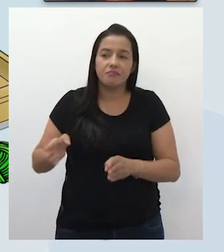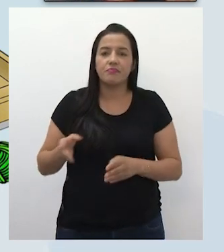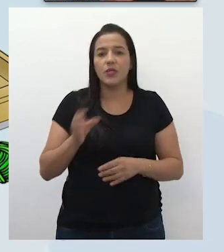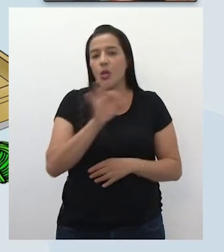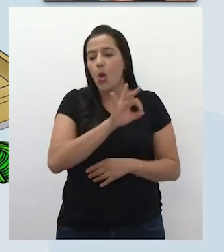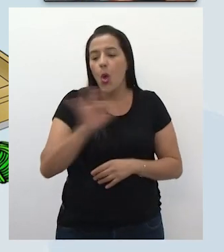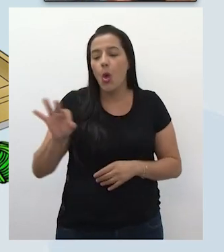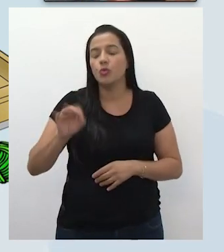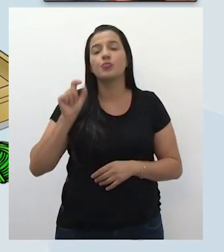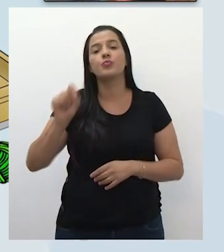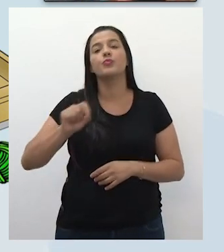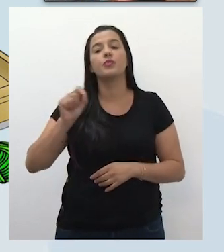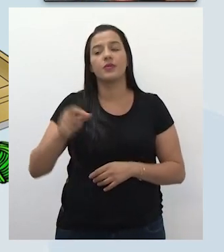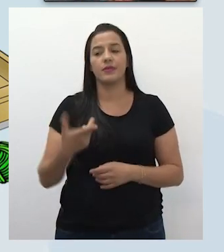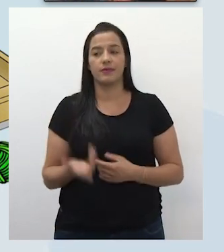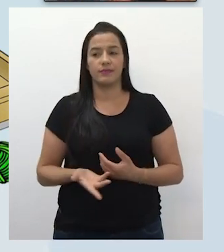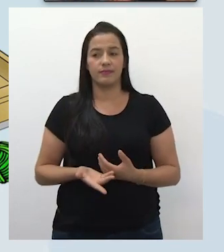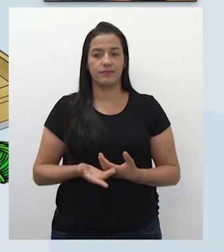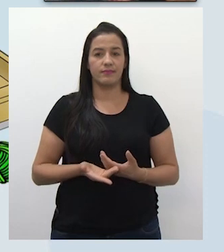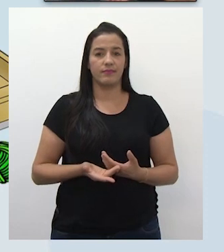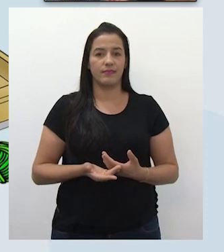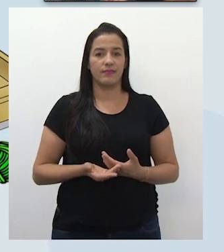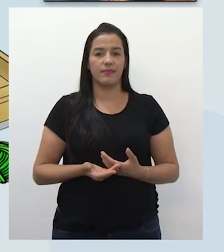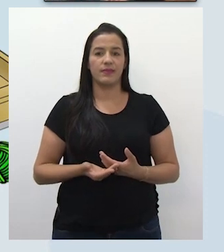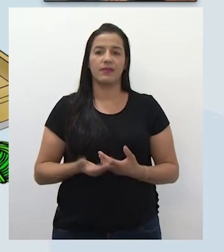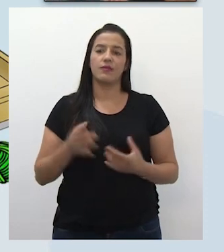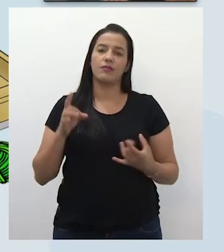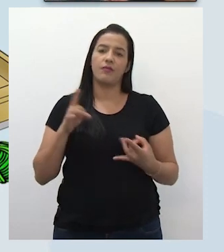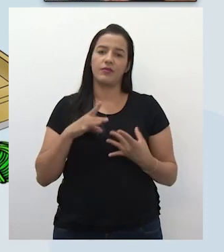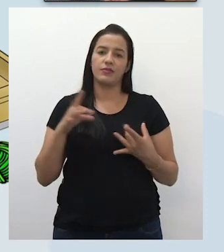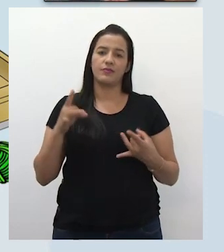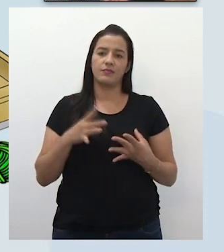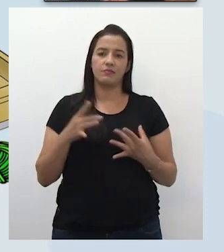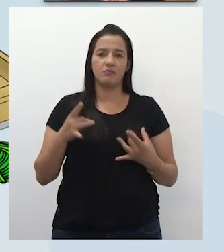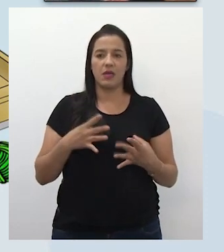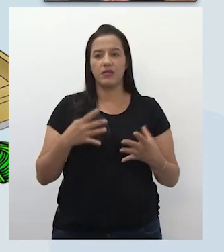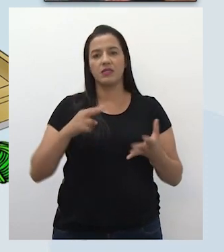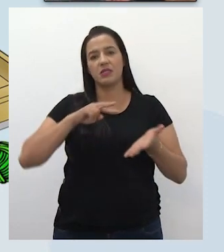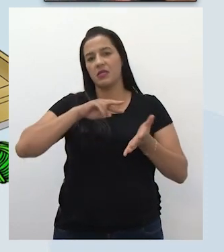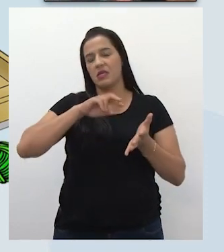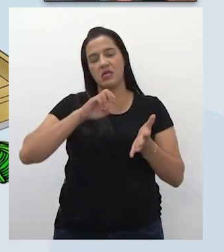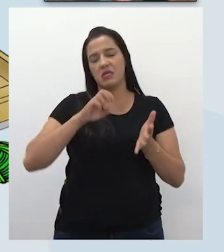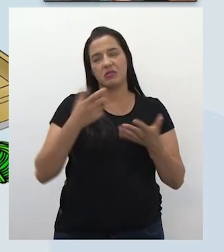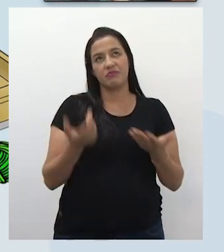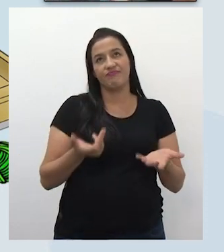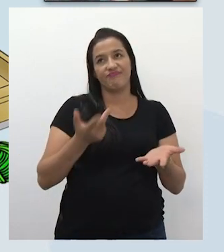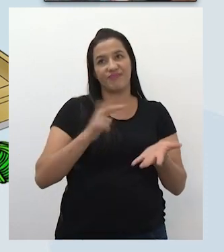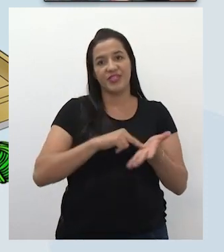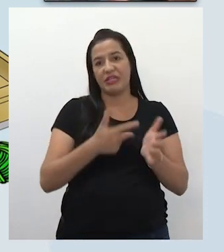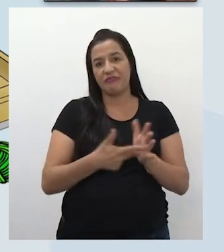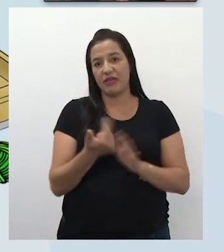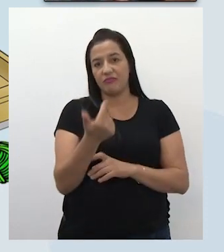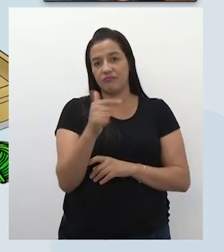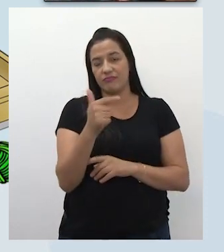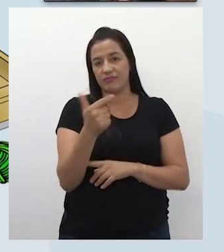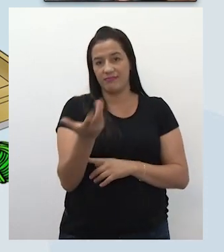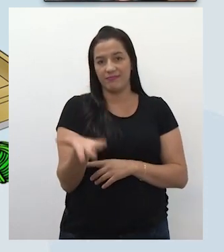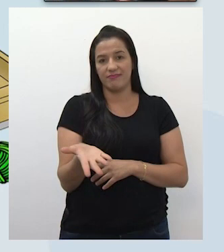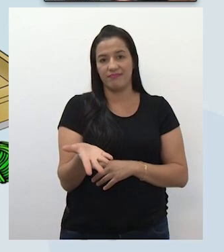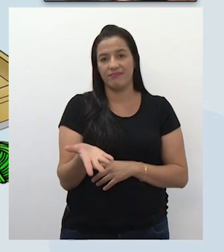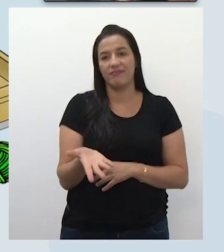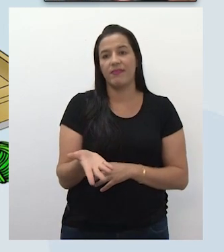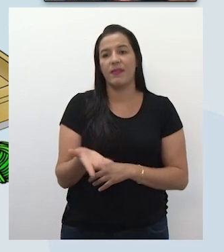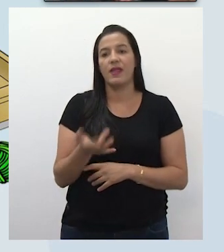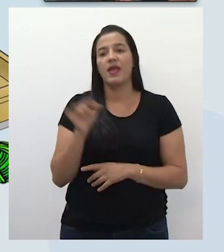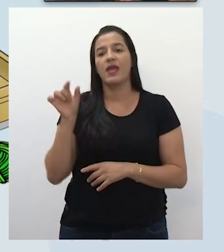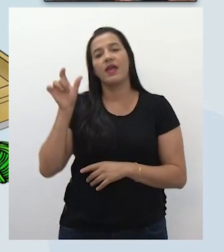o quê? Né? Então, assim, esses são feedbacks insignificantes, porque eles não conseguem, o